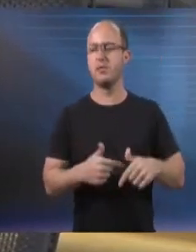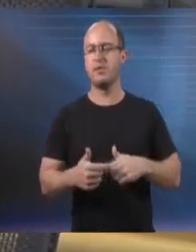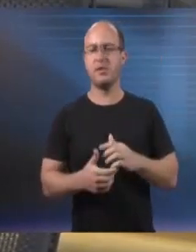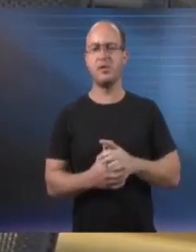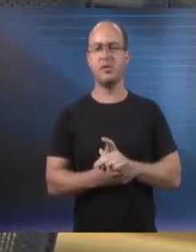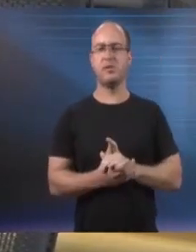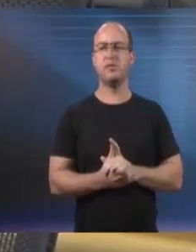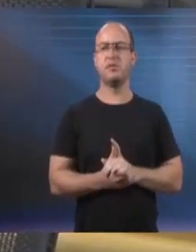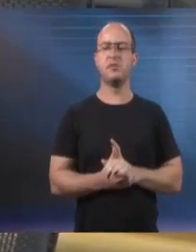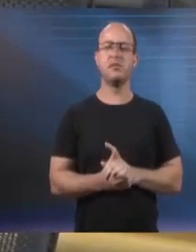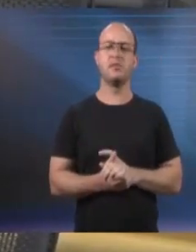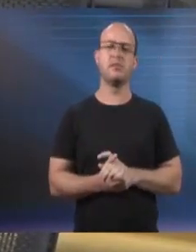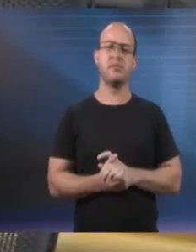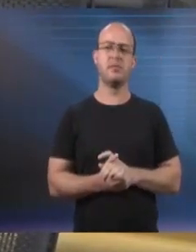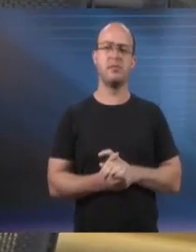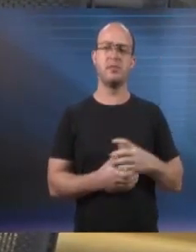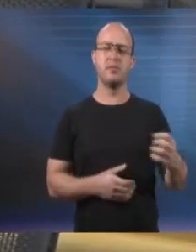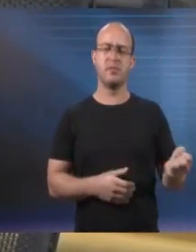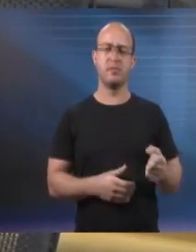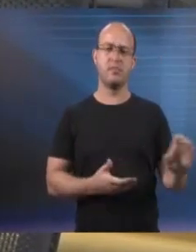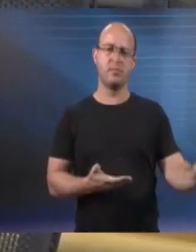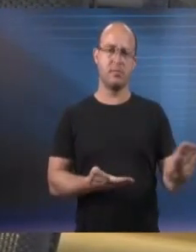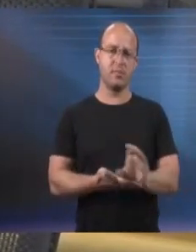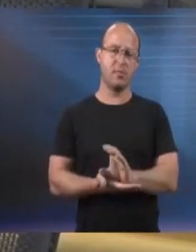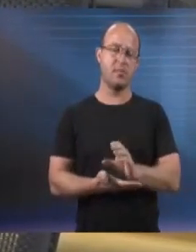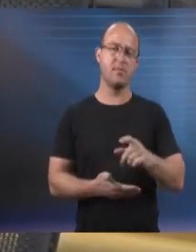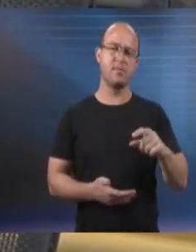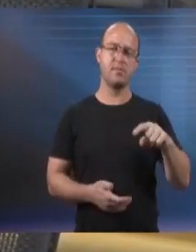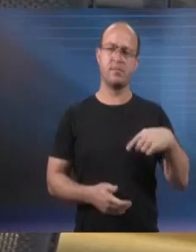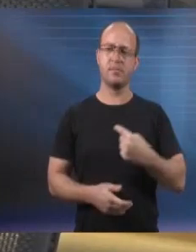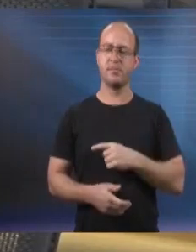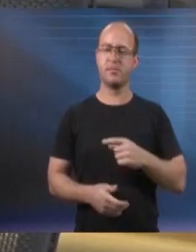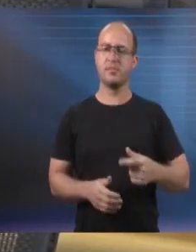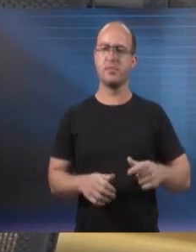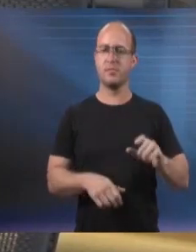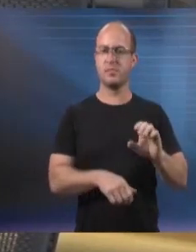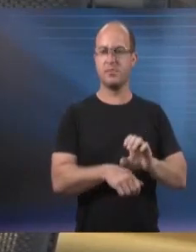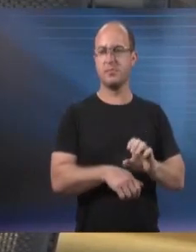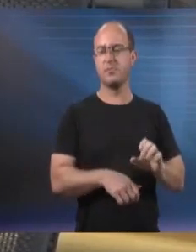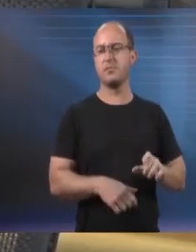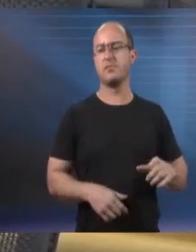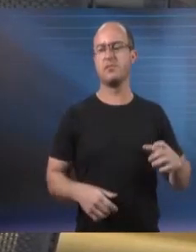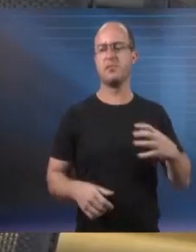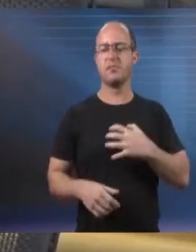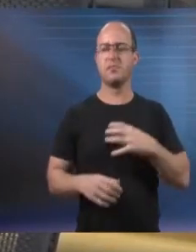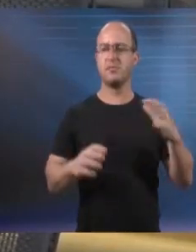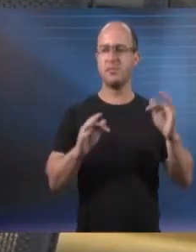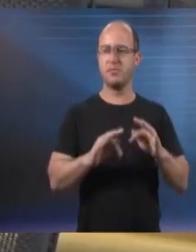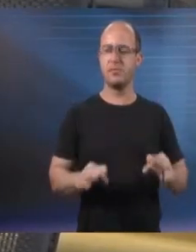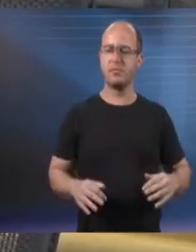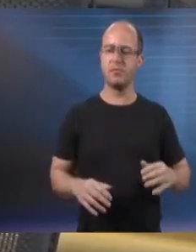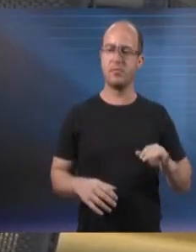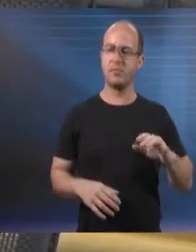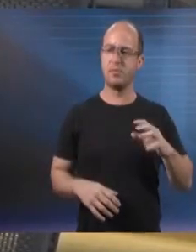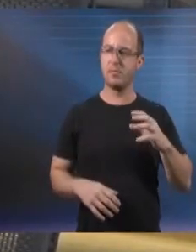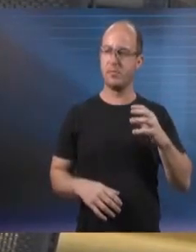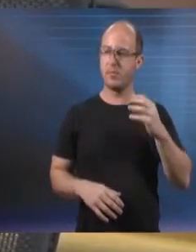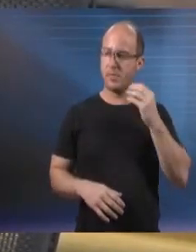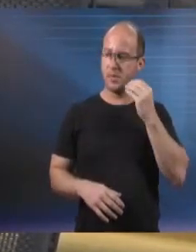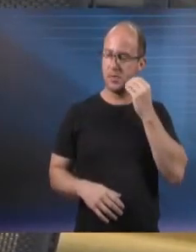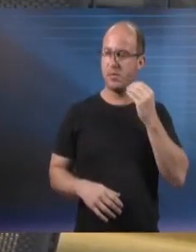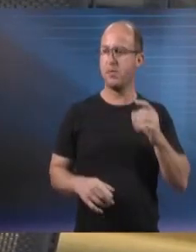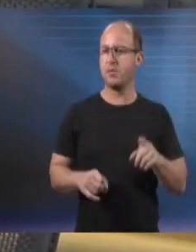trazer, né, novos investimentos para o nosso estado, o que nos deixa muito feliz. Quero aproveitar para dizer